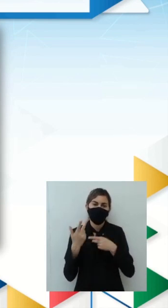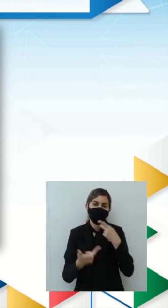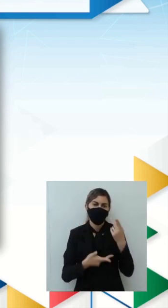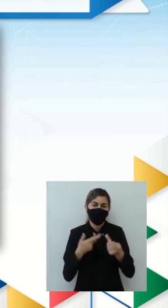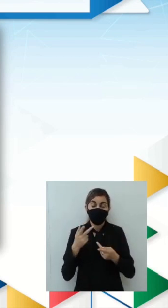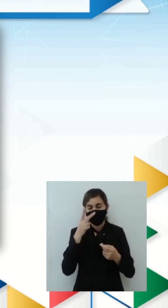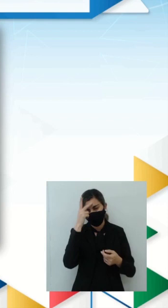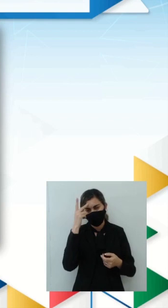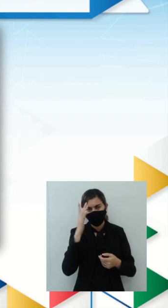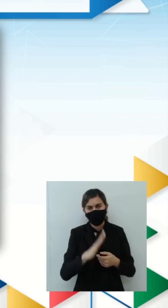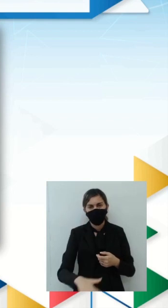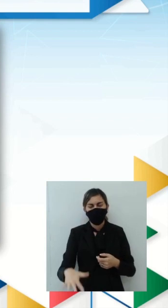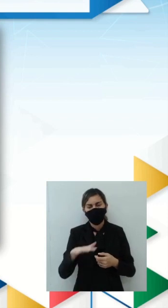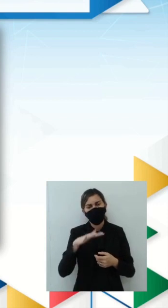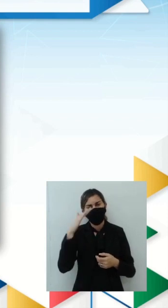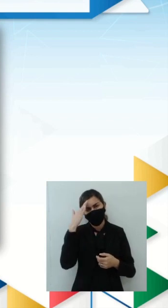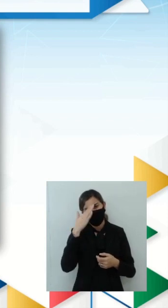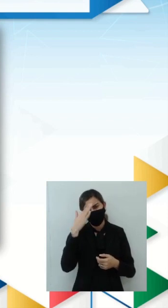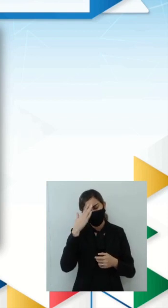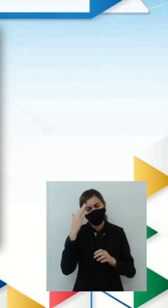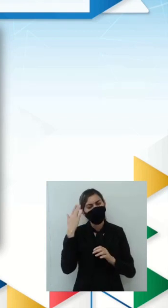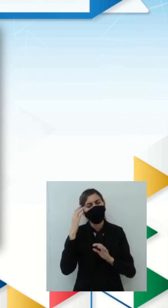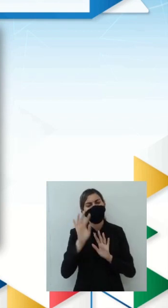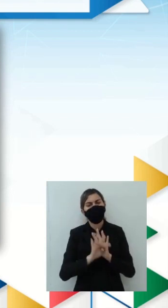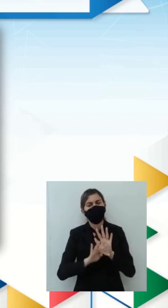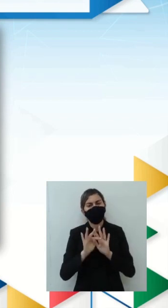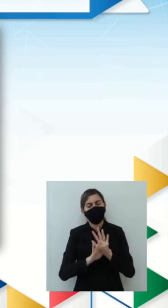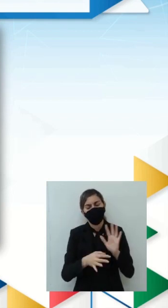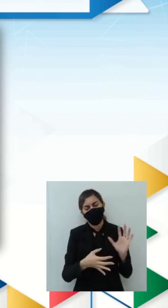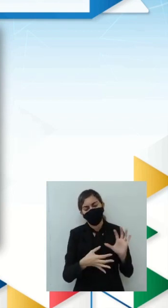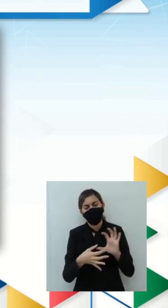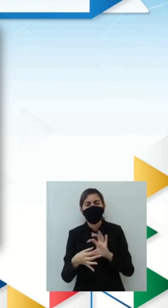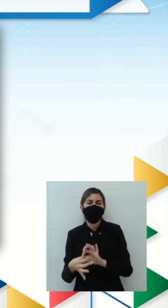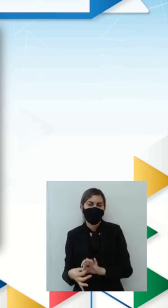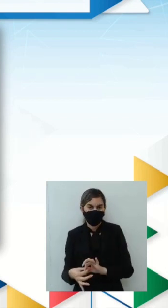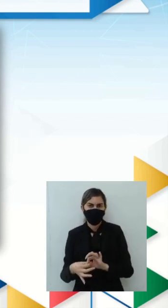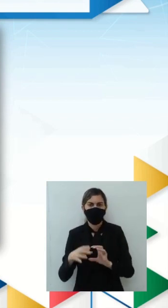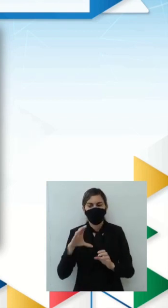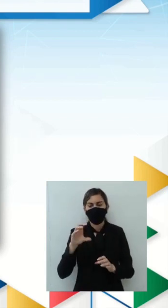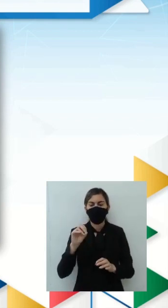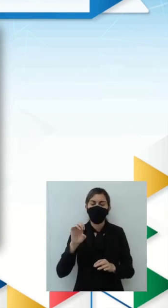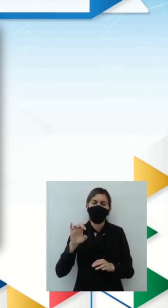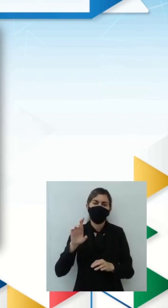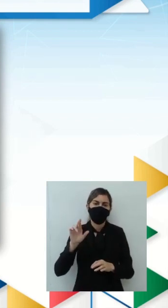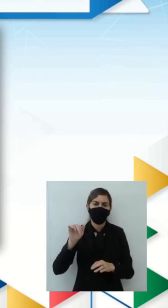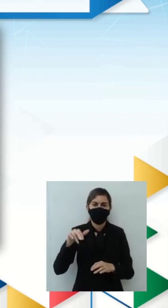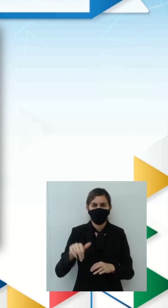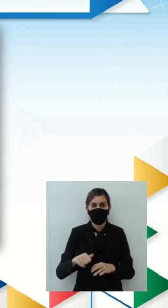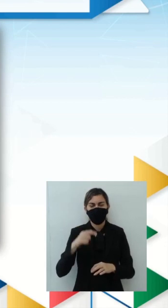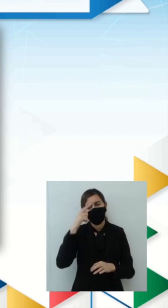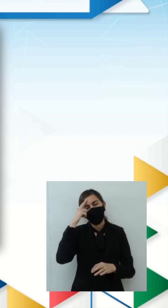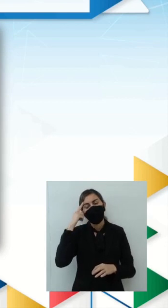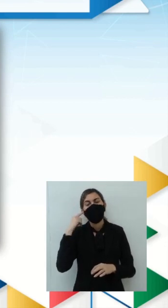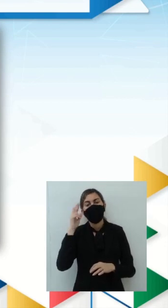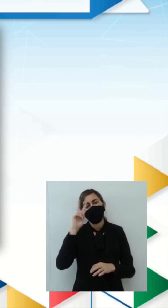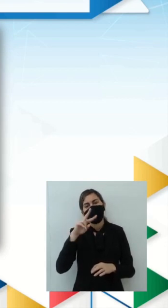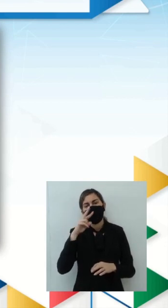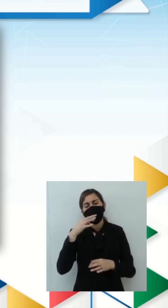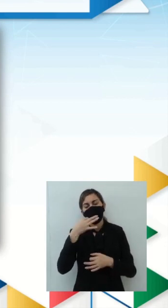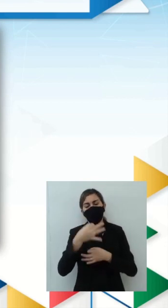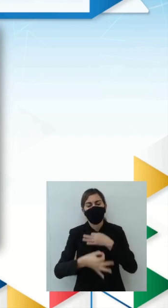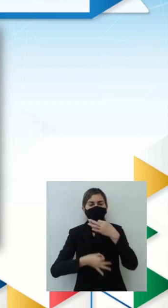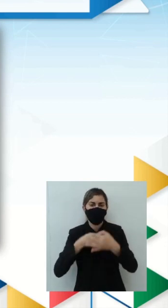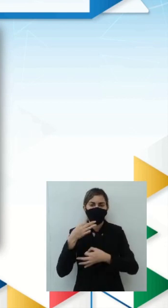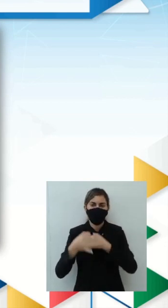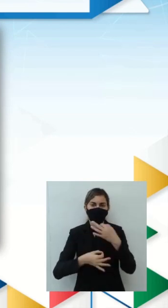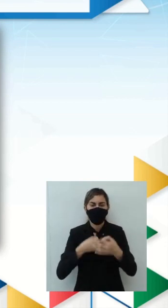que a pessoa o entenda como um texto com coesão, coerência, e lembrar sempre da argumentação